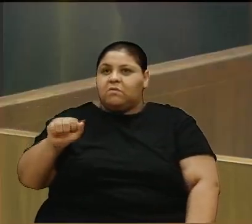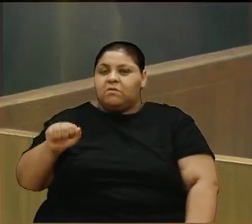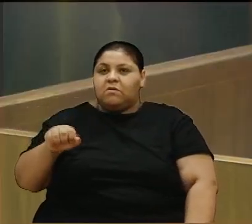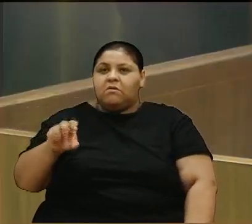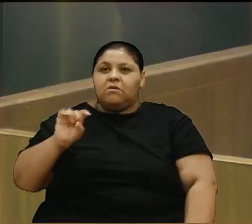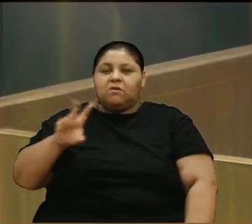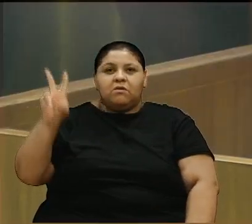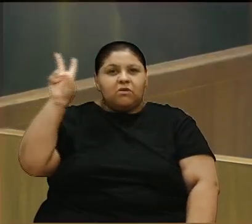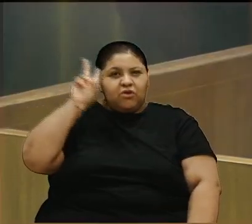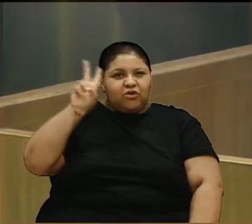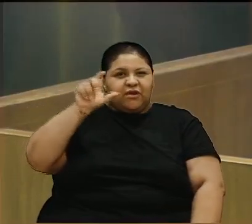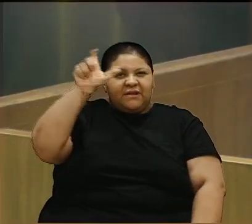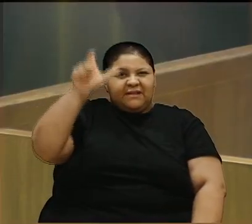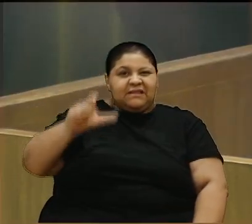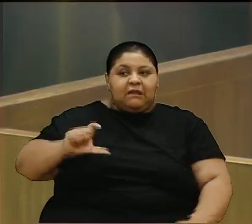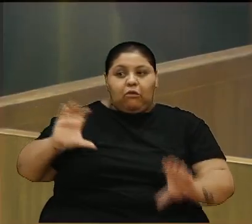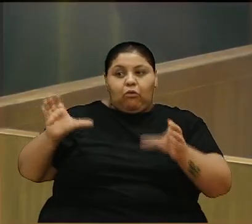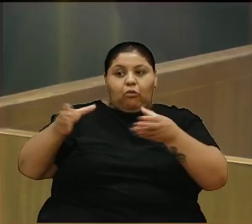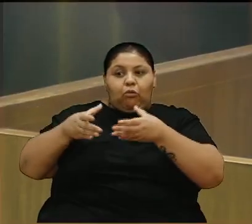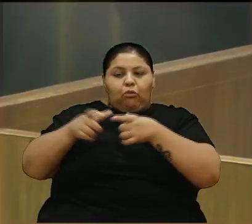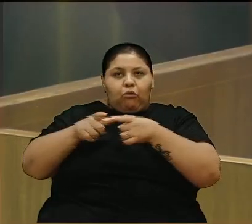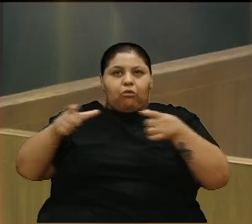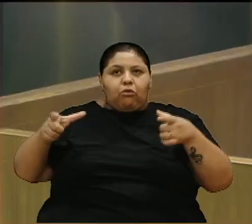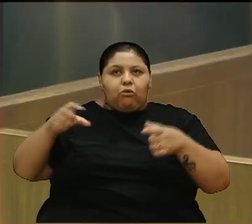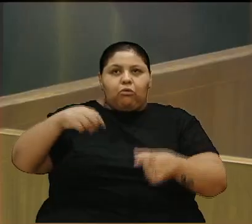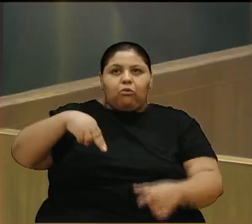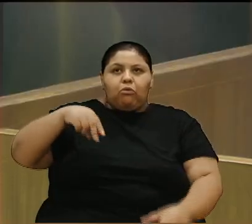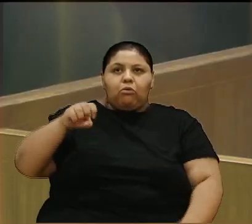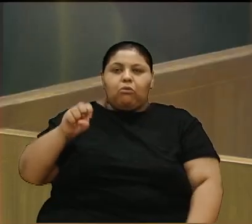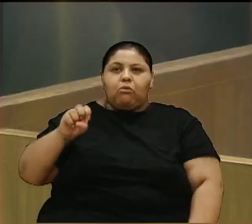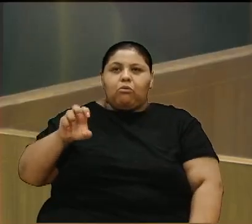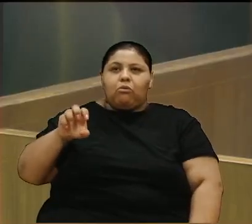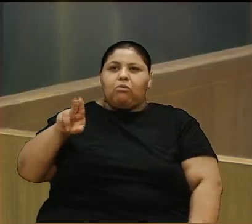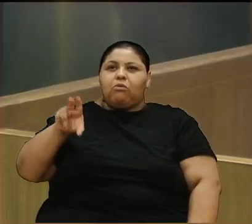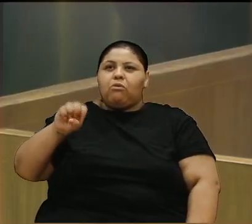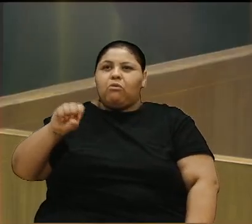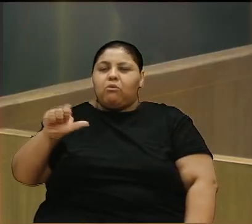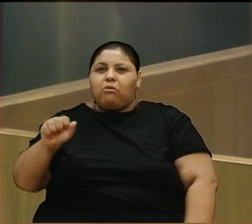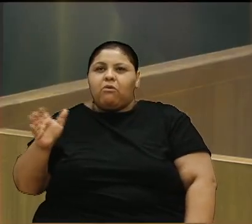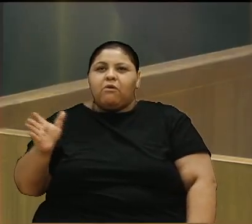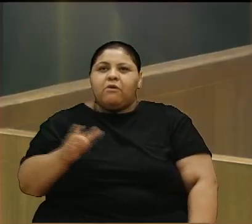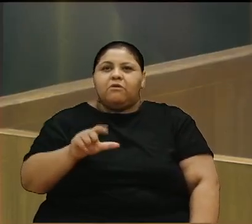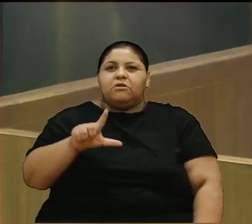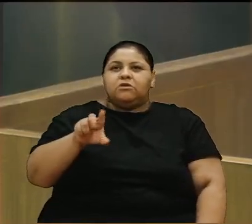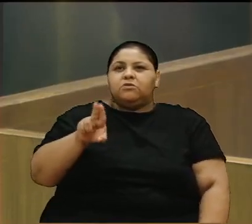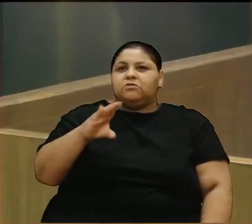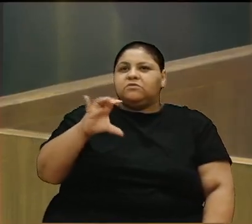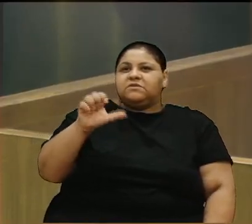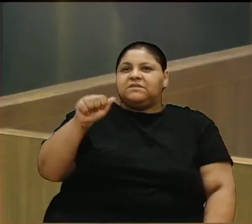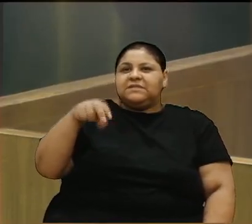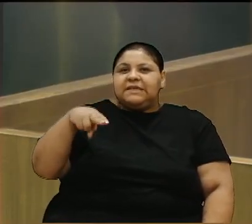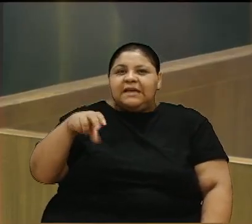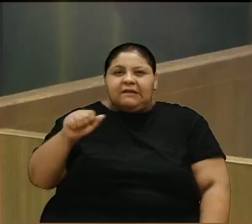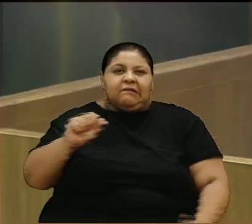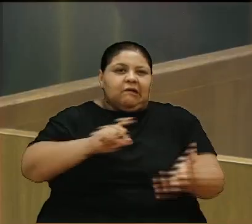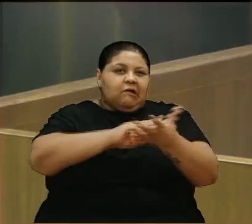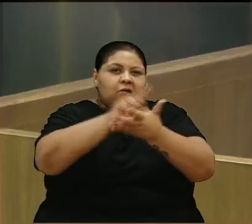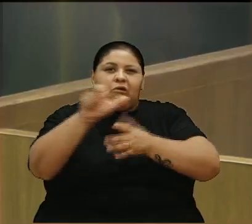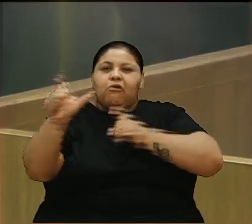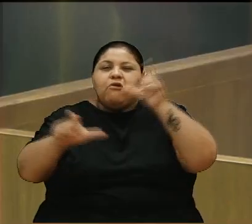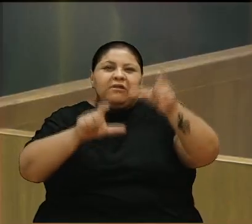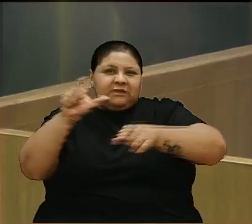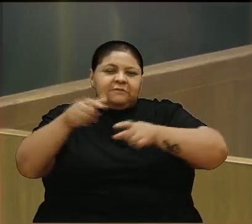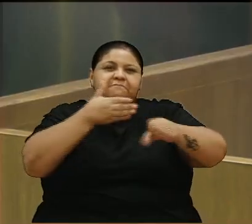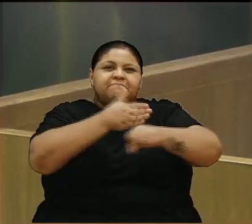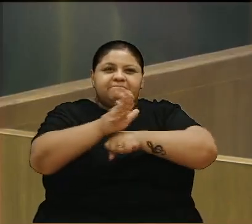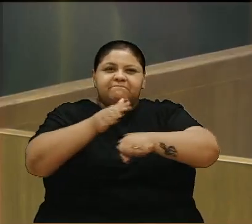principais integrantes, mas tem um grupo grande, mas a Neuza, a Luciana, a Sônia, o Rodolfo e o Antônio, além de outras pessoas e empresas que estão